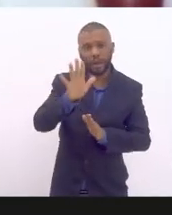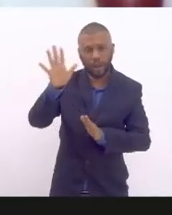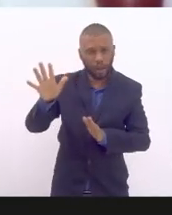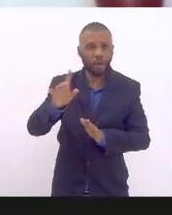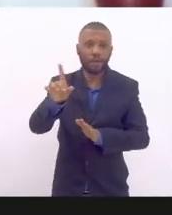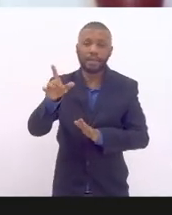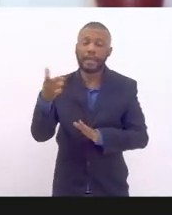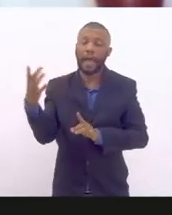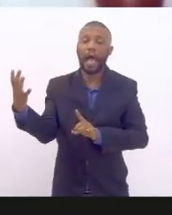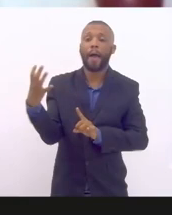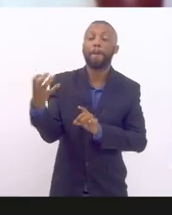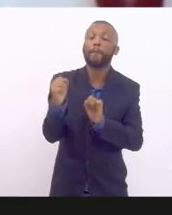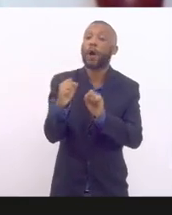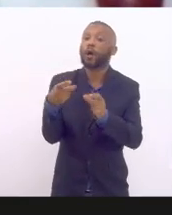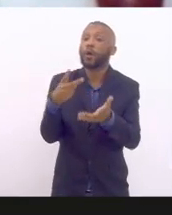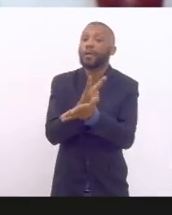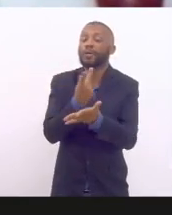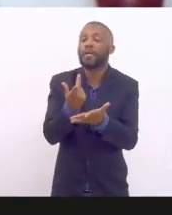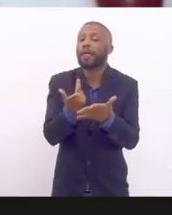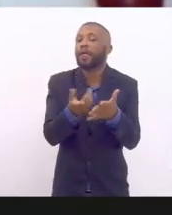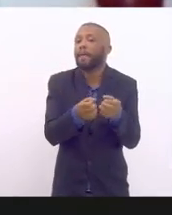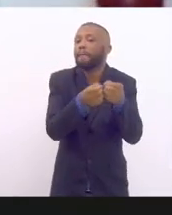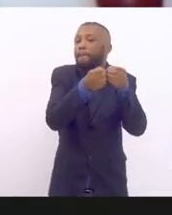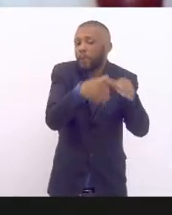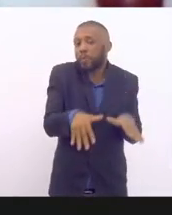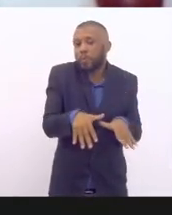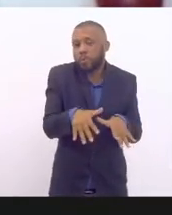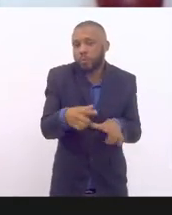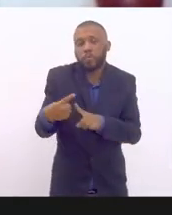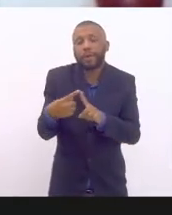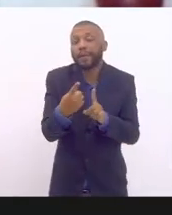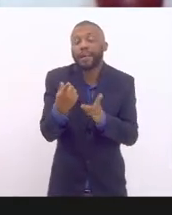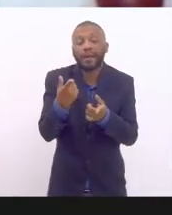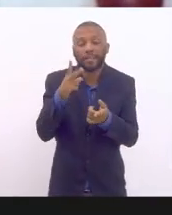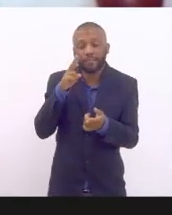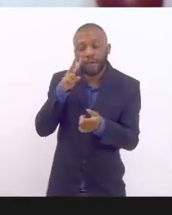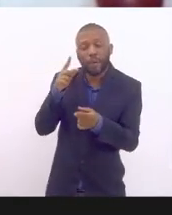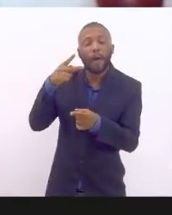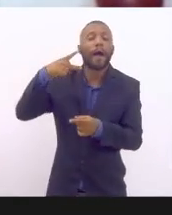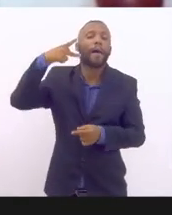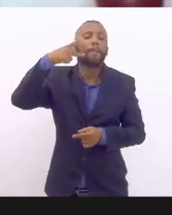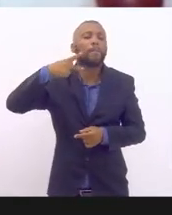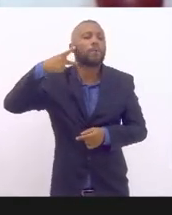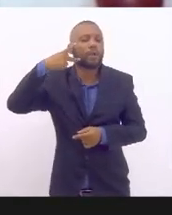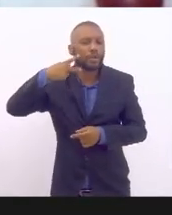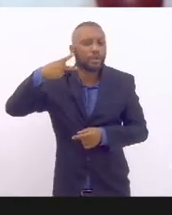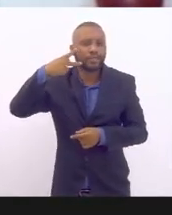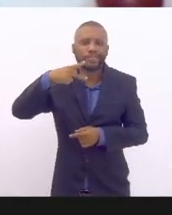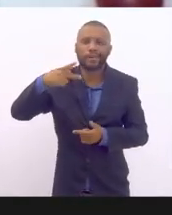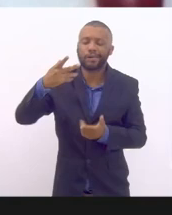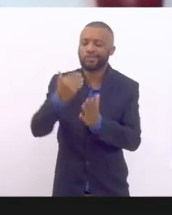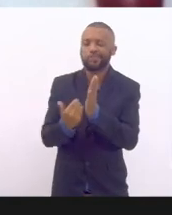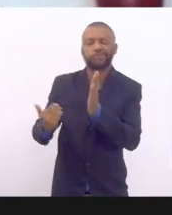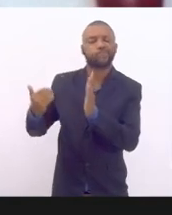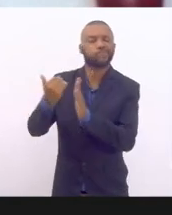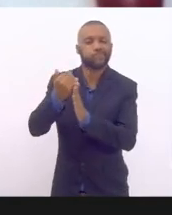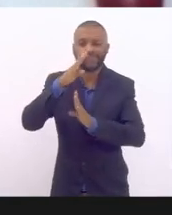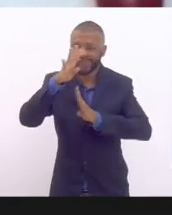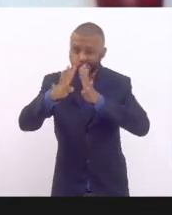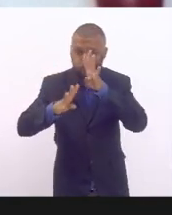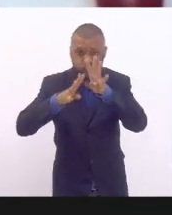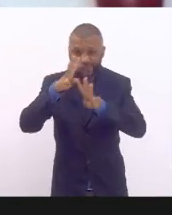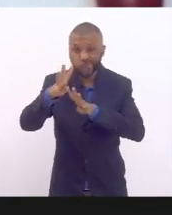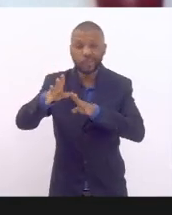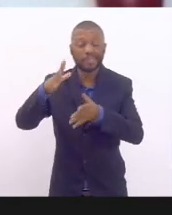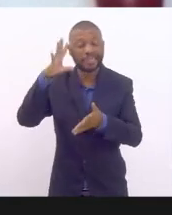por que estamos observando uma política equivocada de não entender a